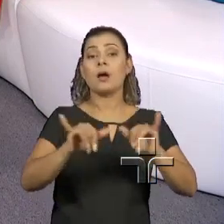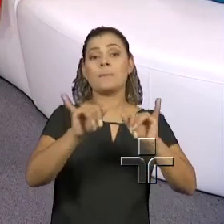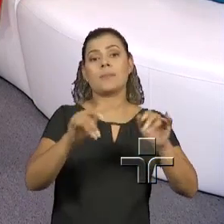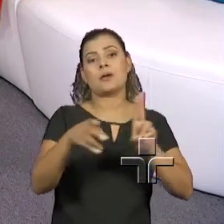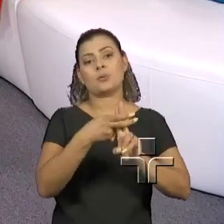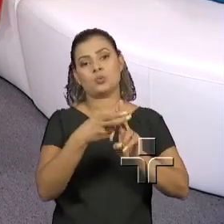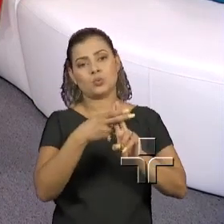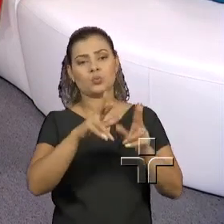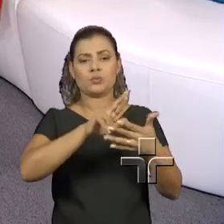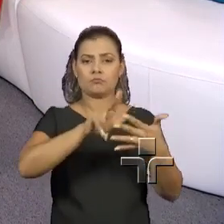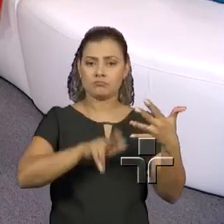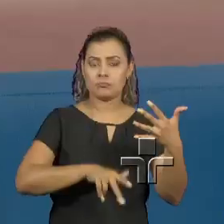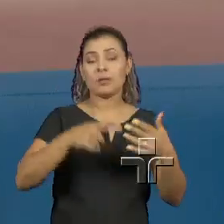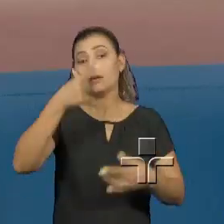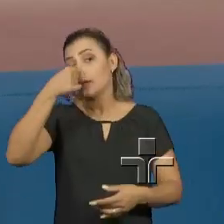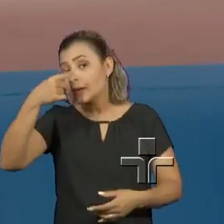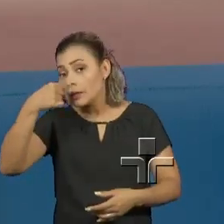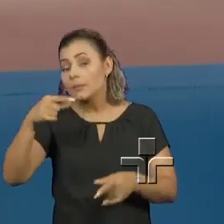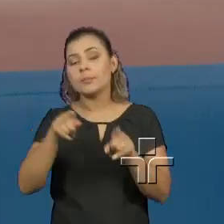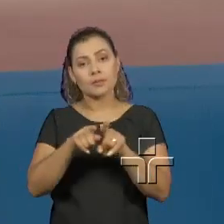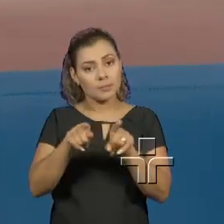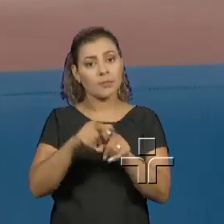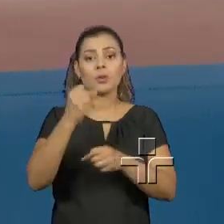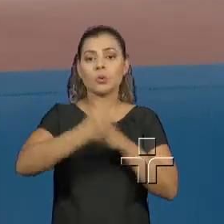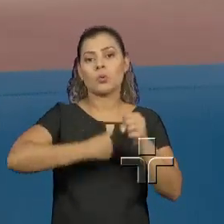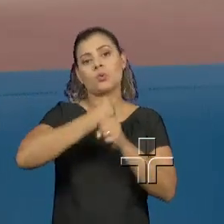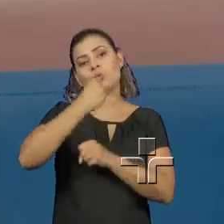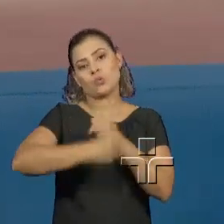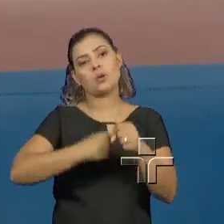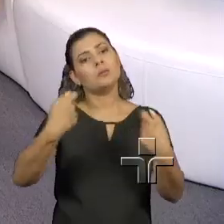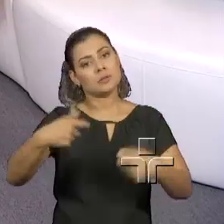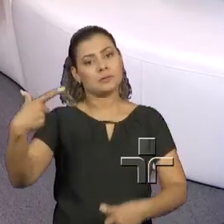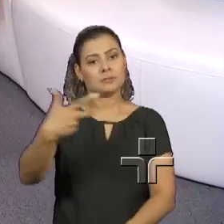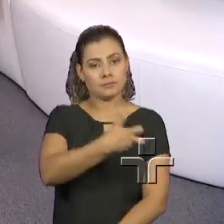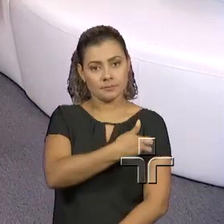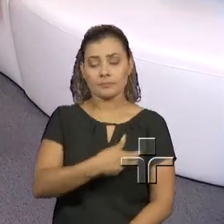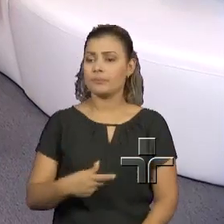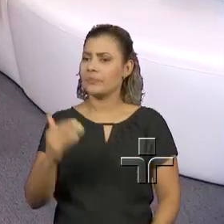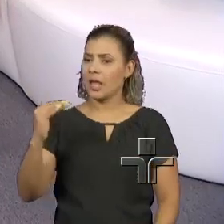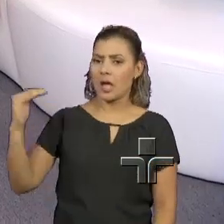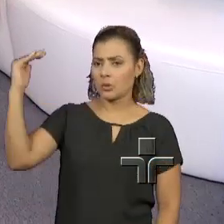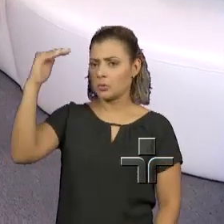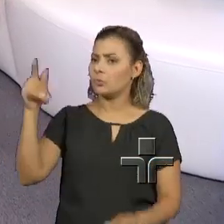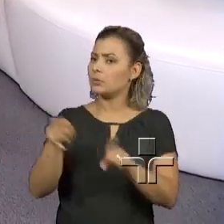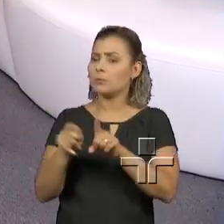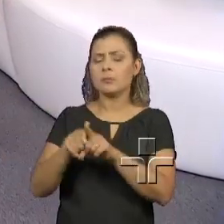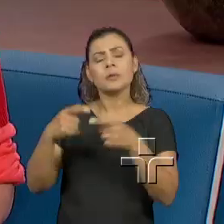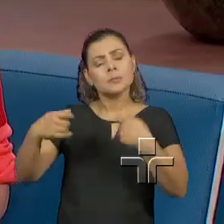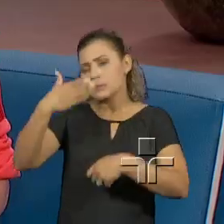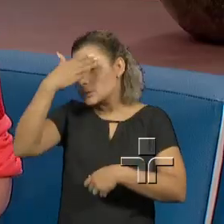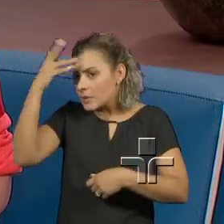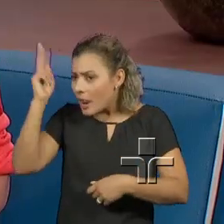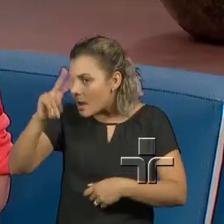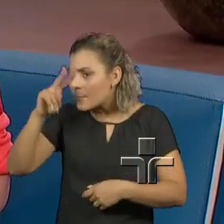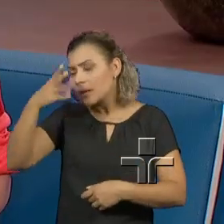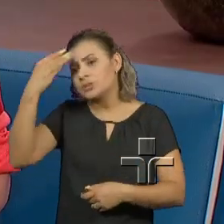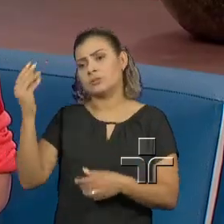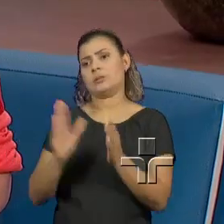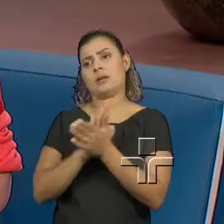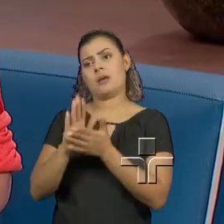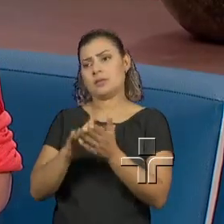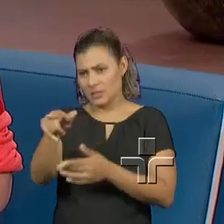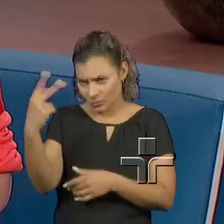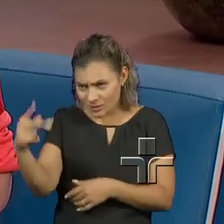campanhas também, né? Como a gripe, por exemplo, que é anual, todo ano tem. E os adultos também não podem esquecer, né? A sua carteira tá